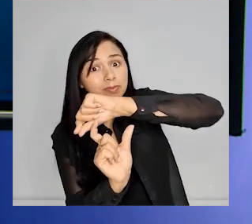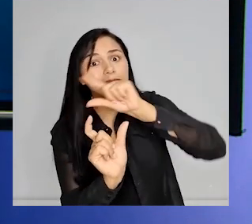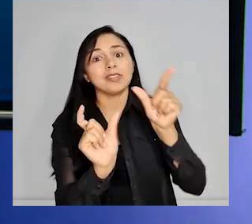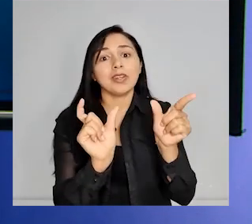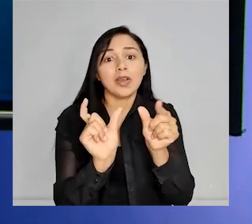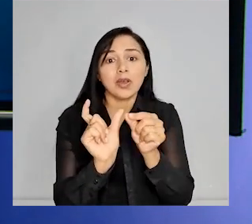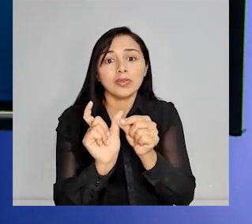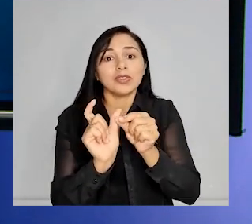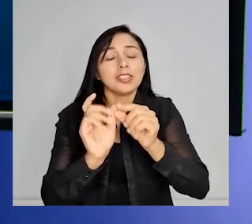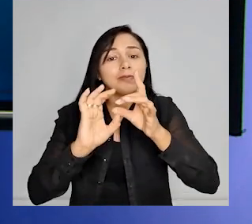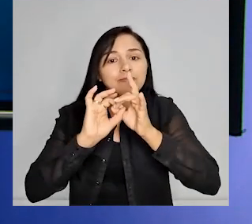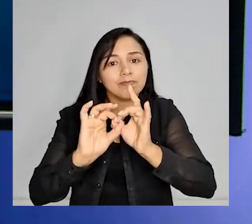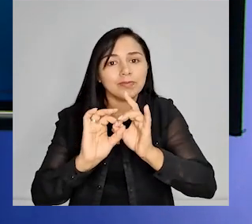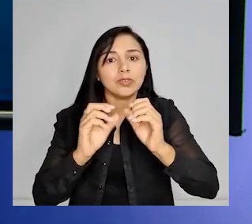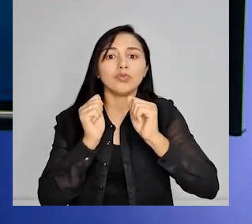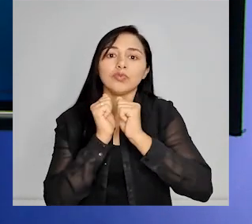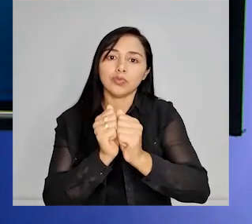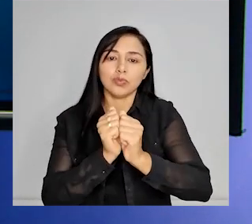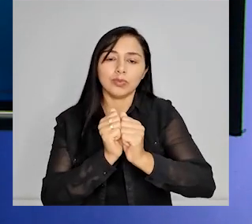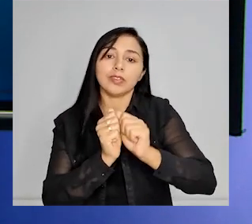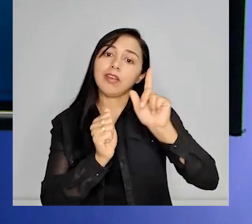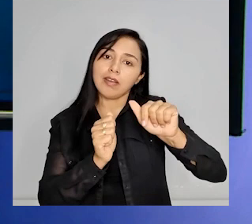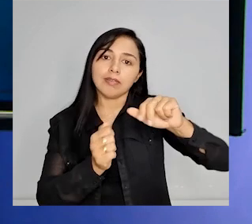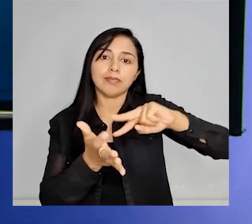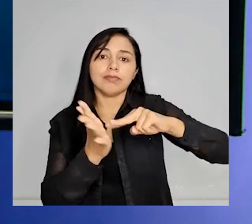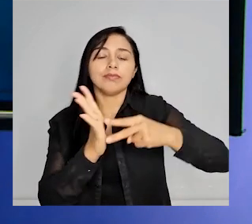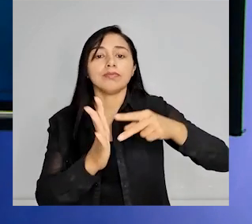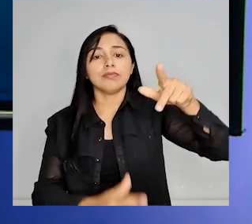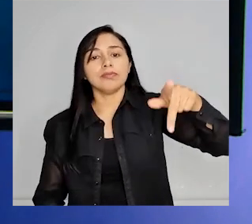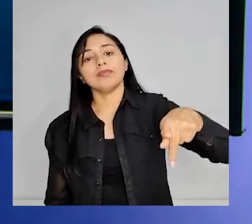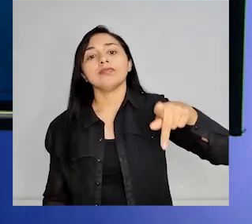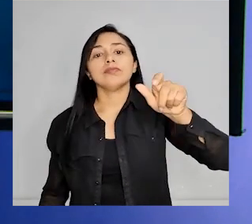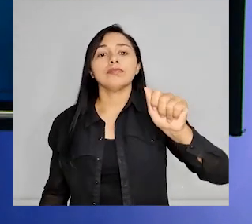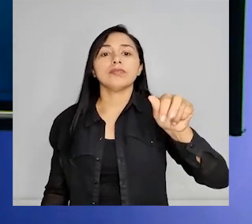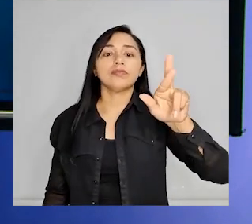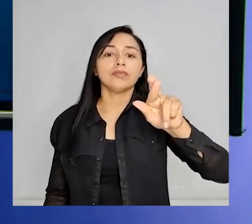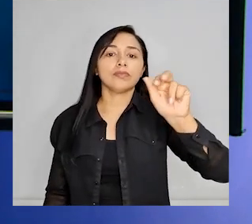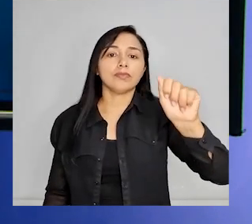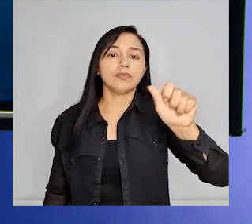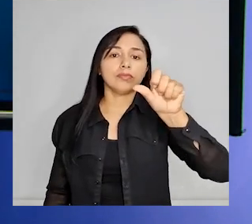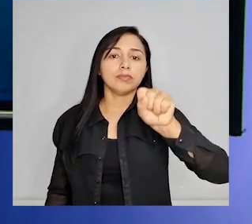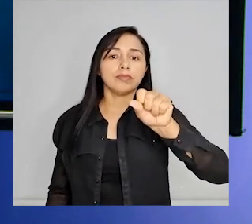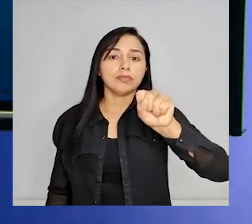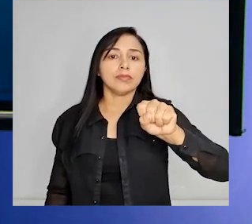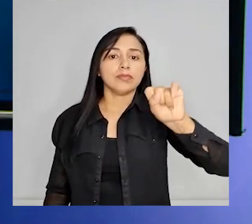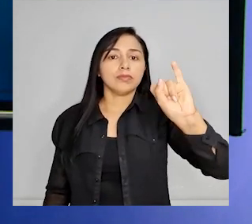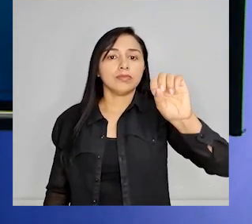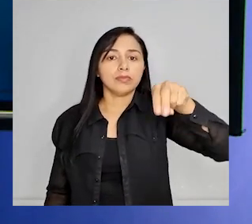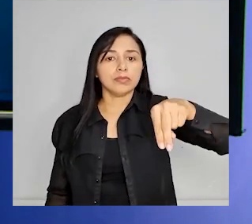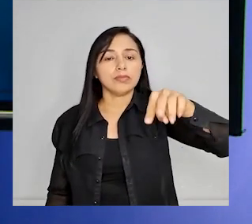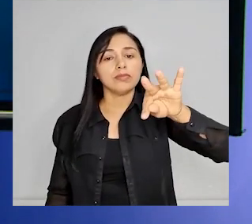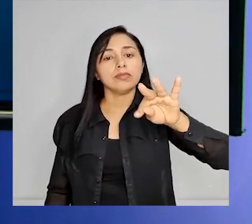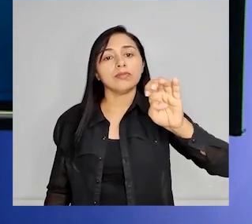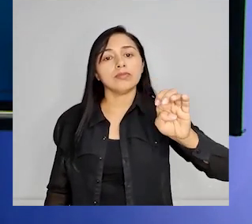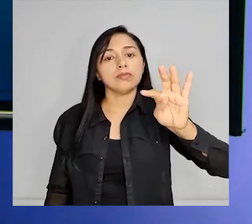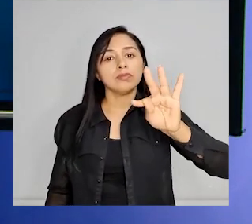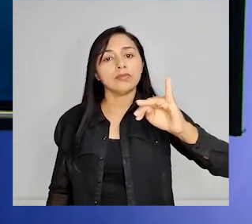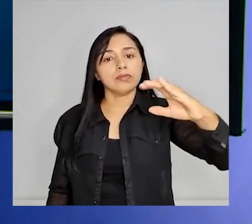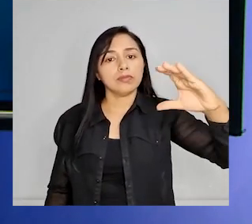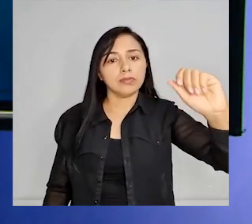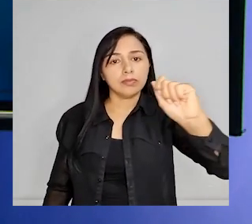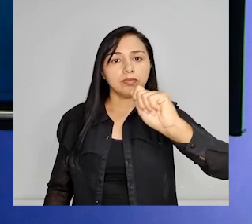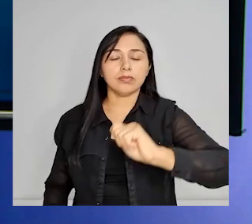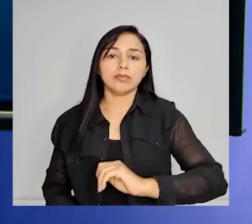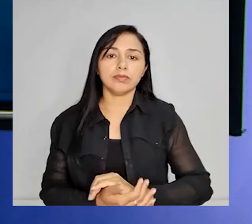né? Então, derivação parasintética é quando os afixos dependem, né? Tem aquela dependência entre si.